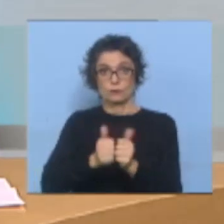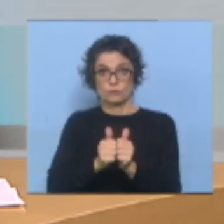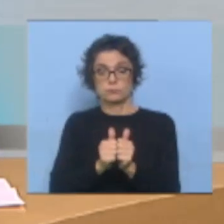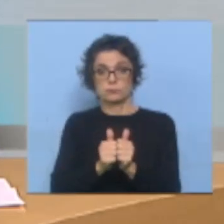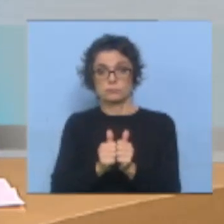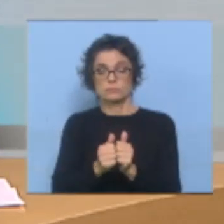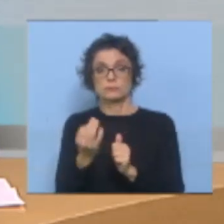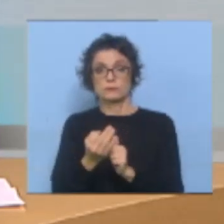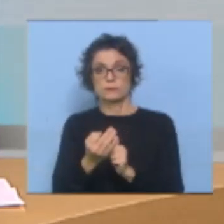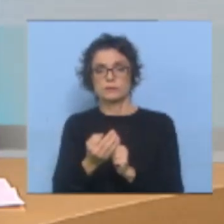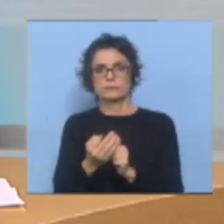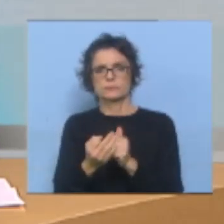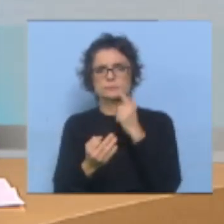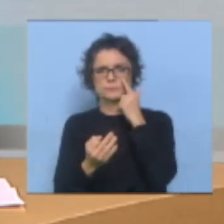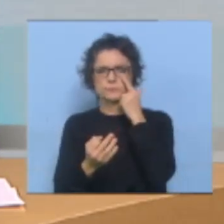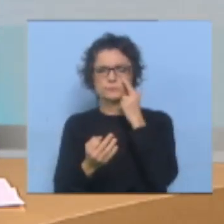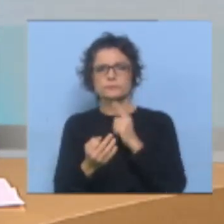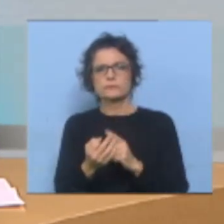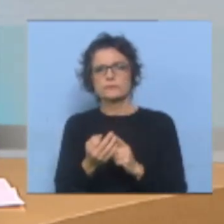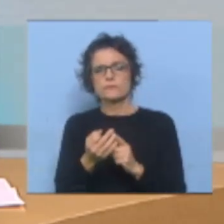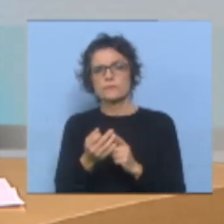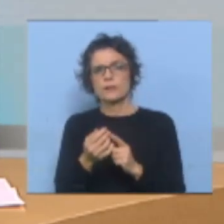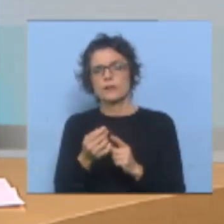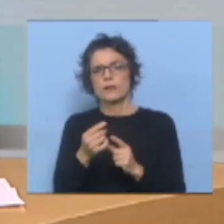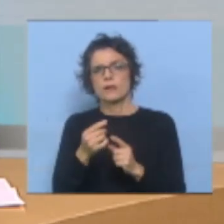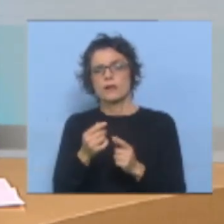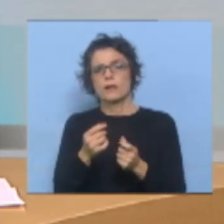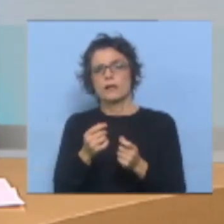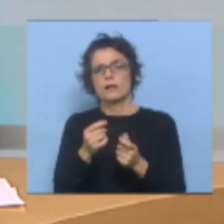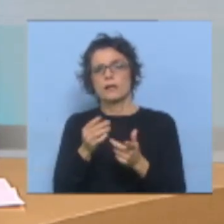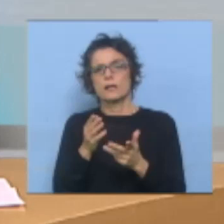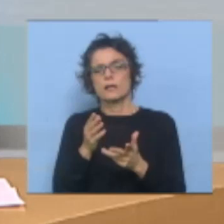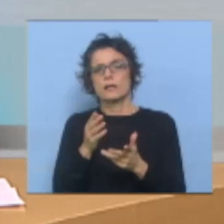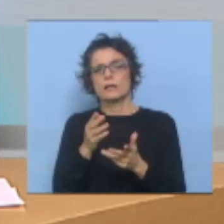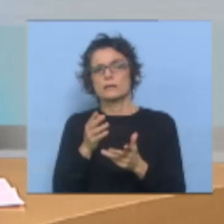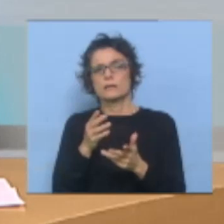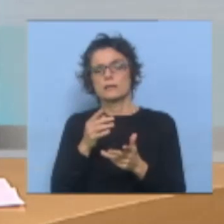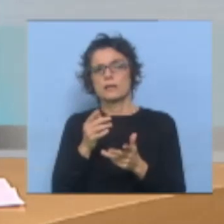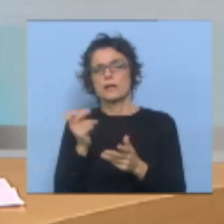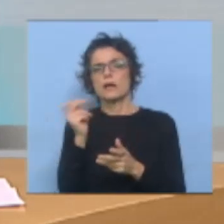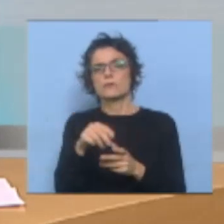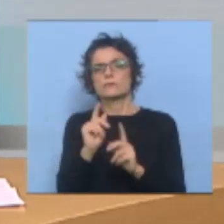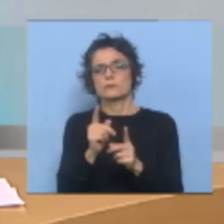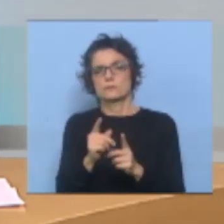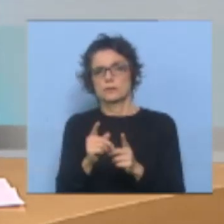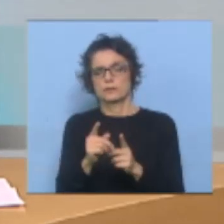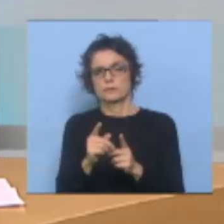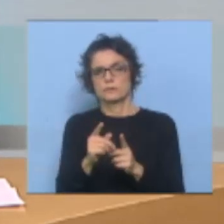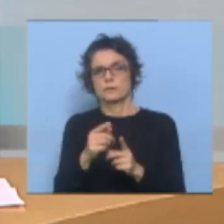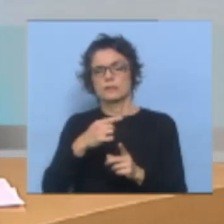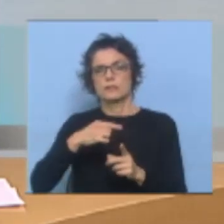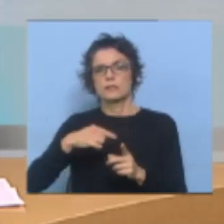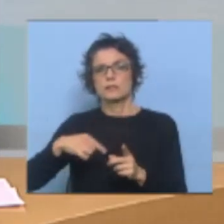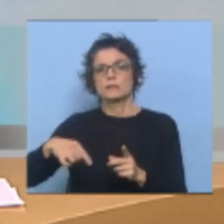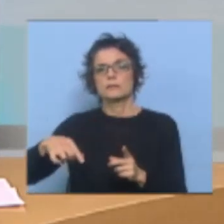É pagar para que os nossos filhos façam parte das escolas de futebol dos grandes clubes, mesmo que não